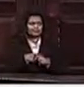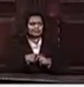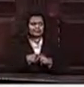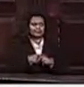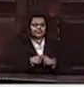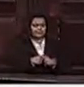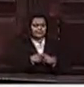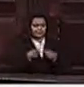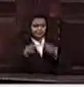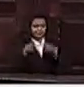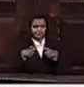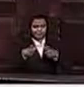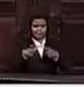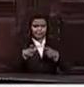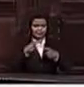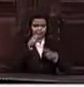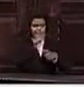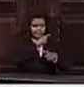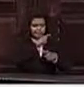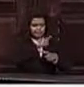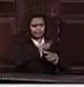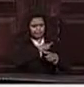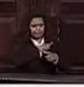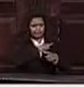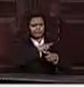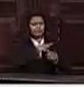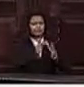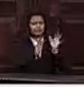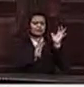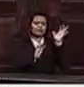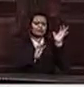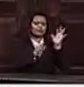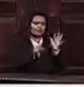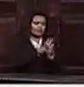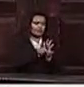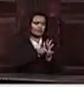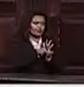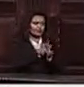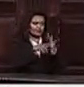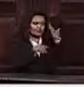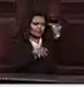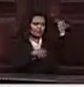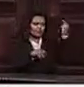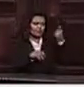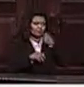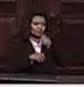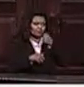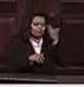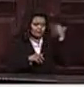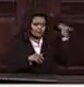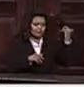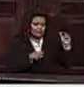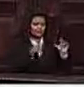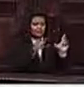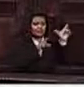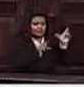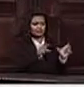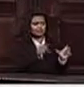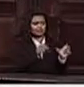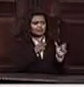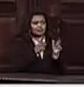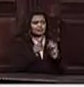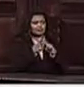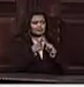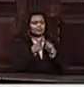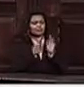representa aquela estátua. O que a gente vai discutir é que a imagem daquela comunidade não pode ser de uma